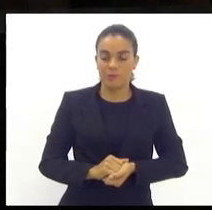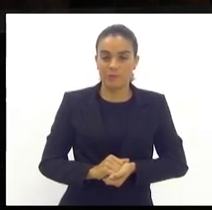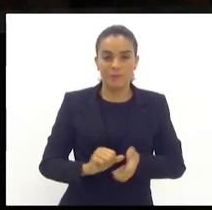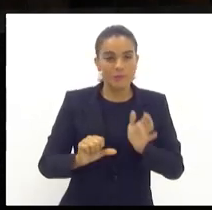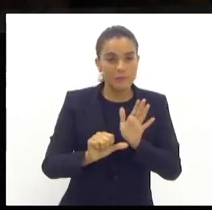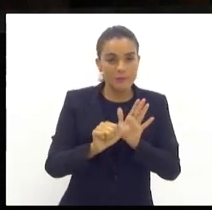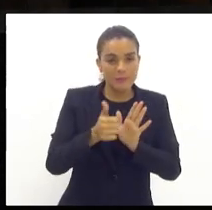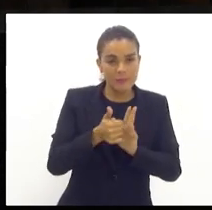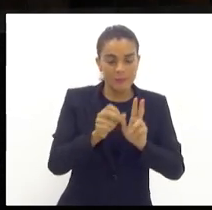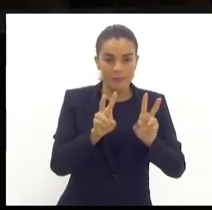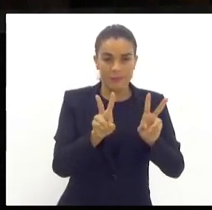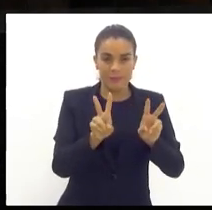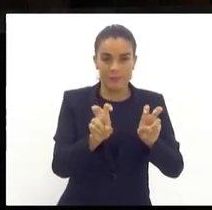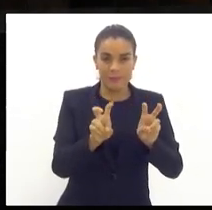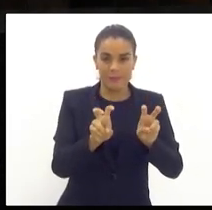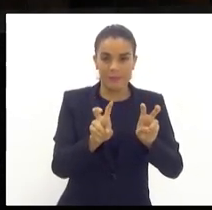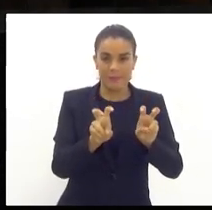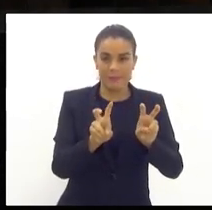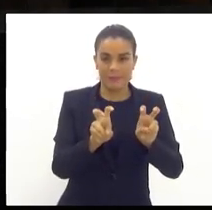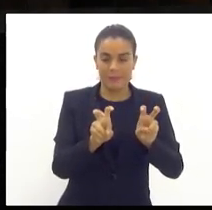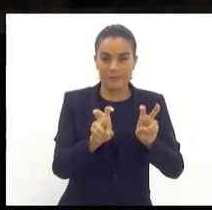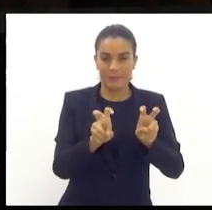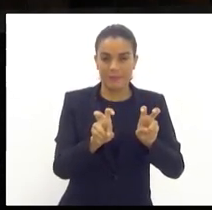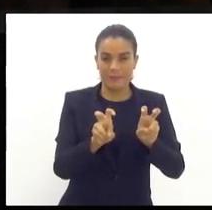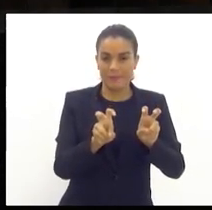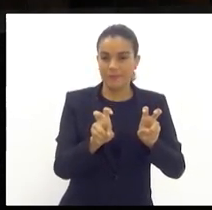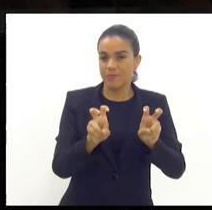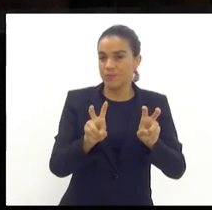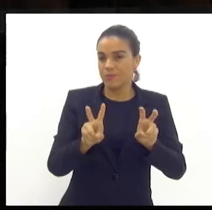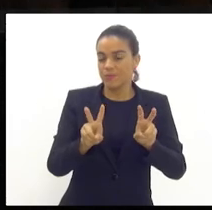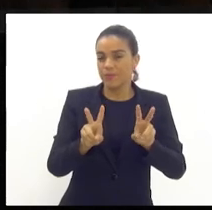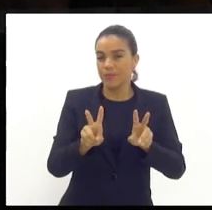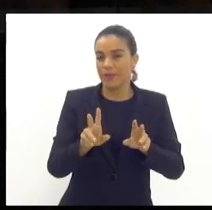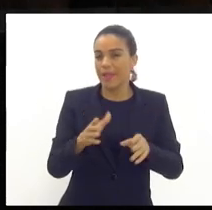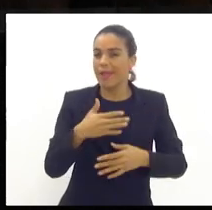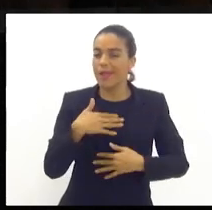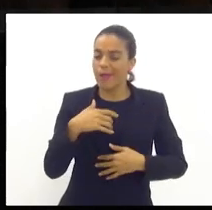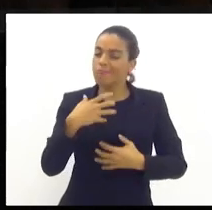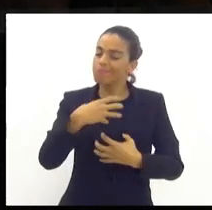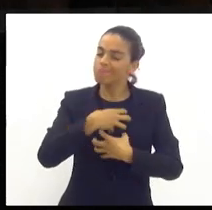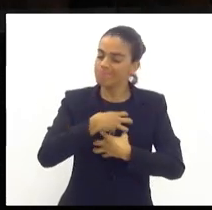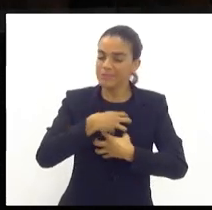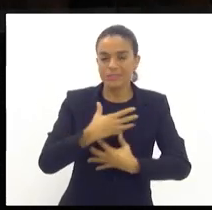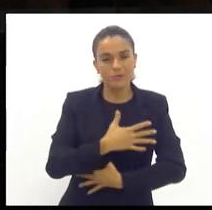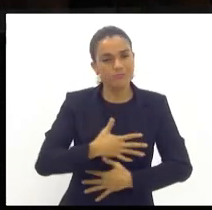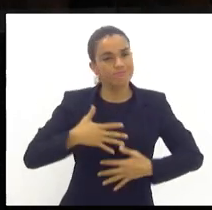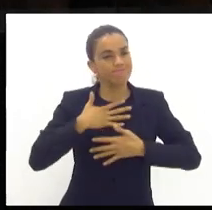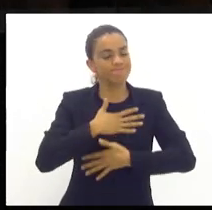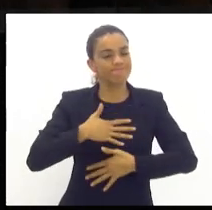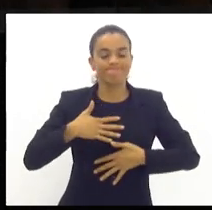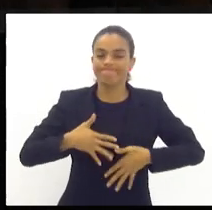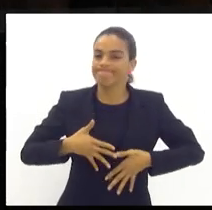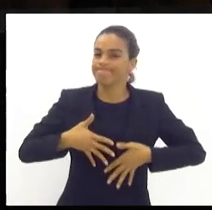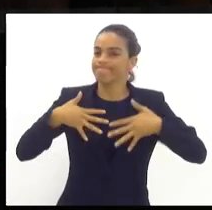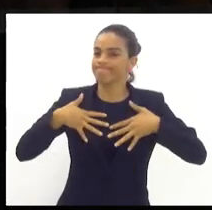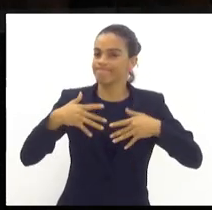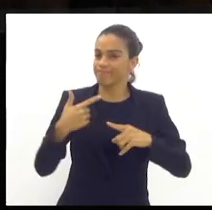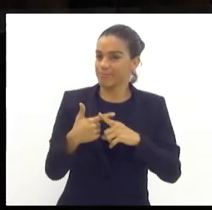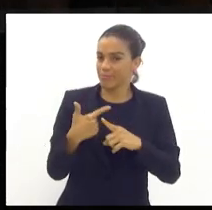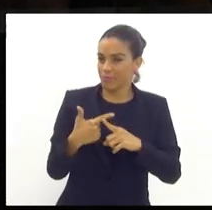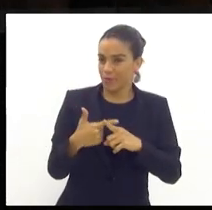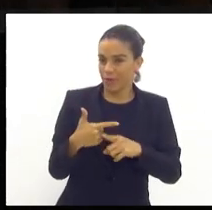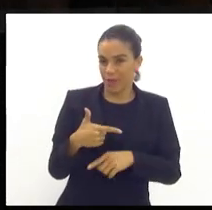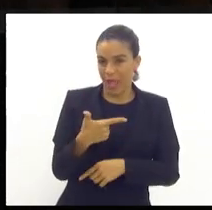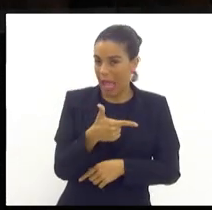primeiro deles é dizer da minha satisfação. Porque aqui a gente não tem